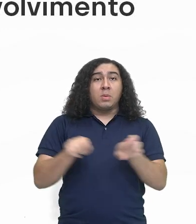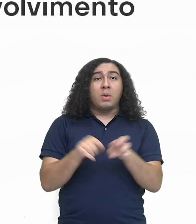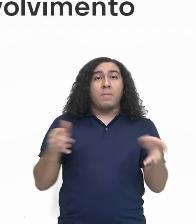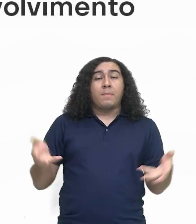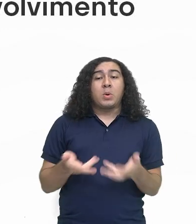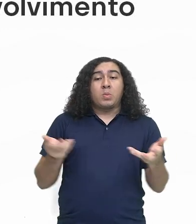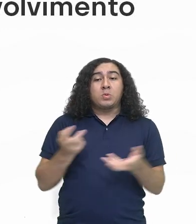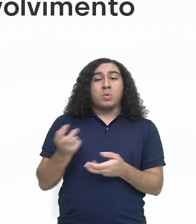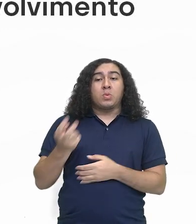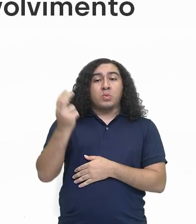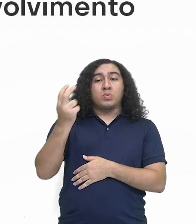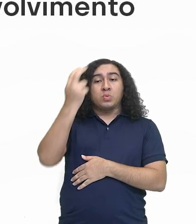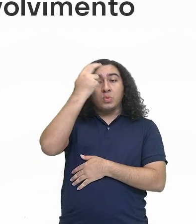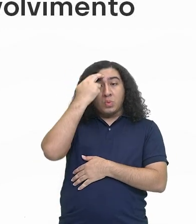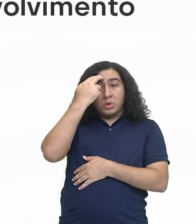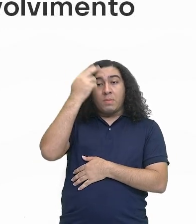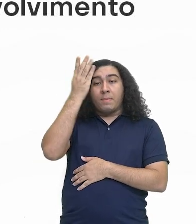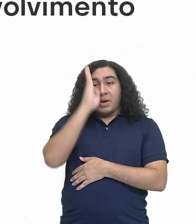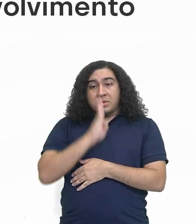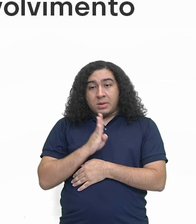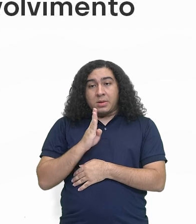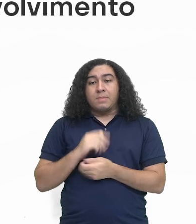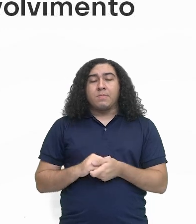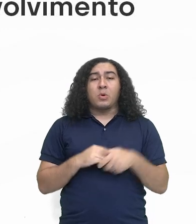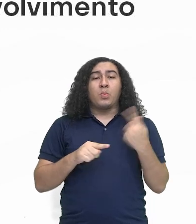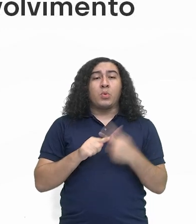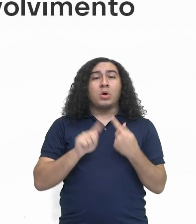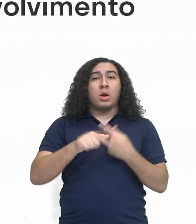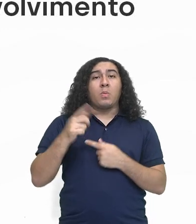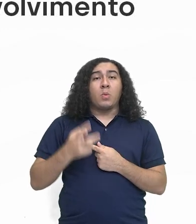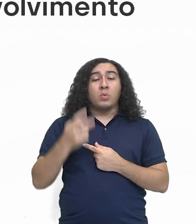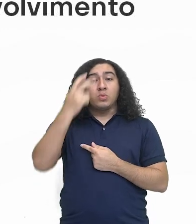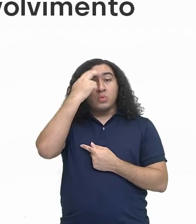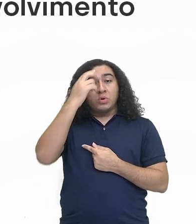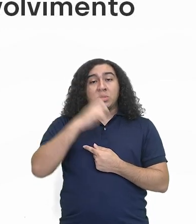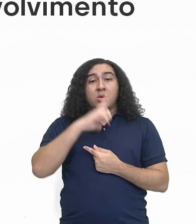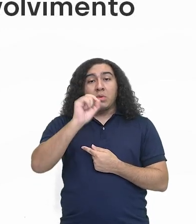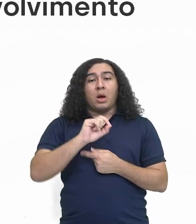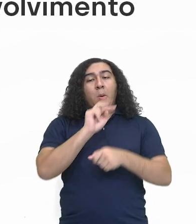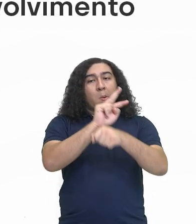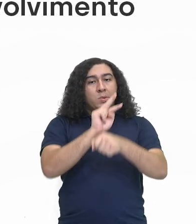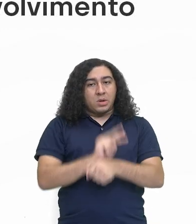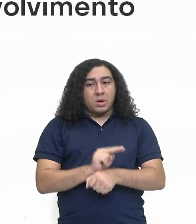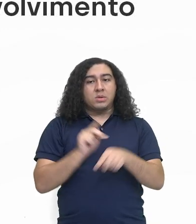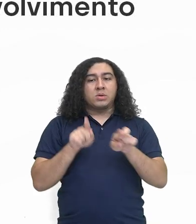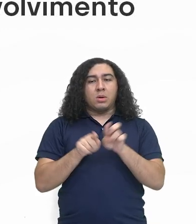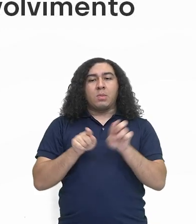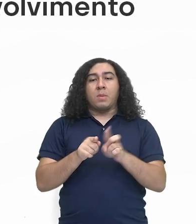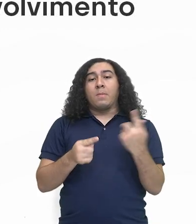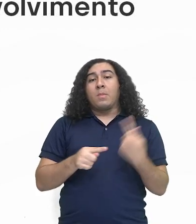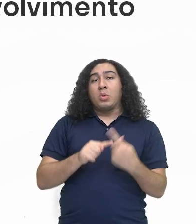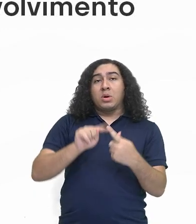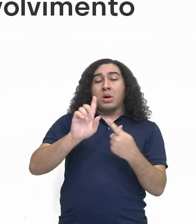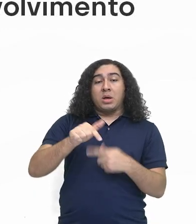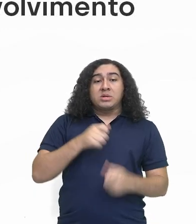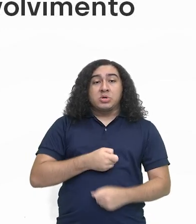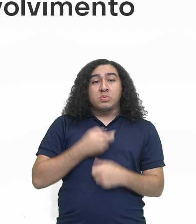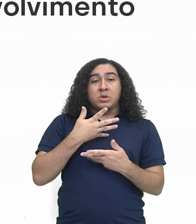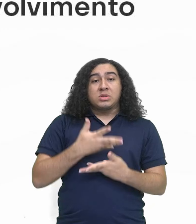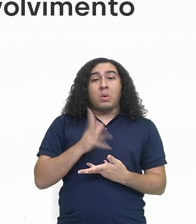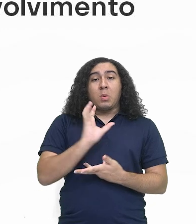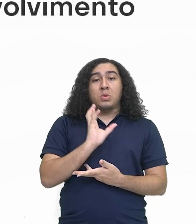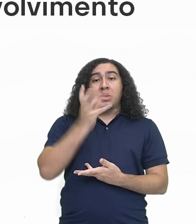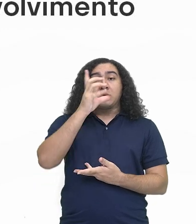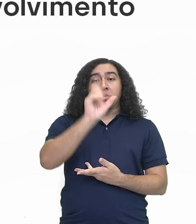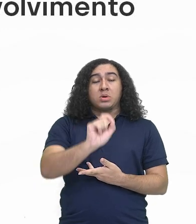da cultura brasileira, justamente porque é uma cultura que vai sendo ali preservada, já que essas manifestações elas